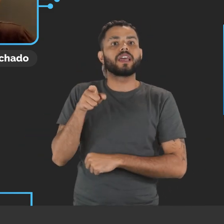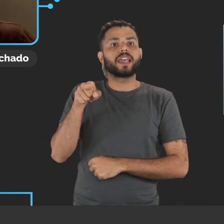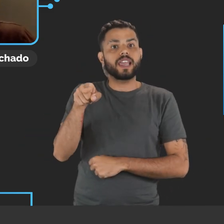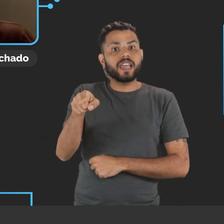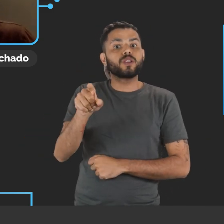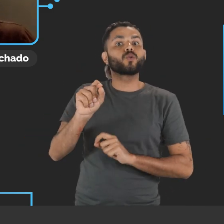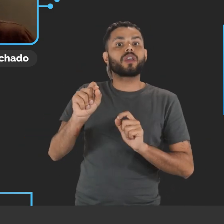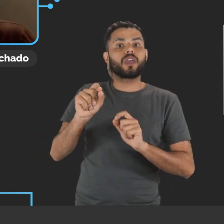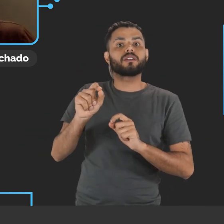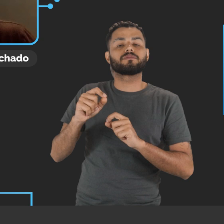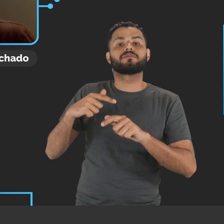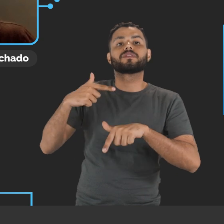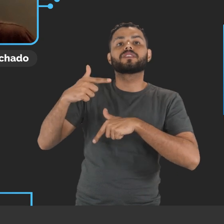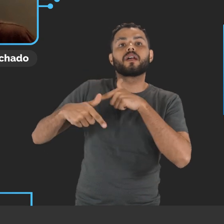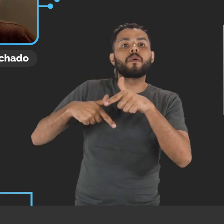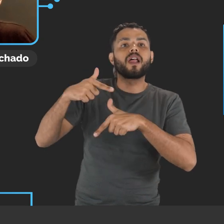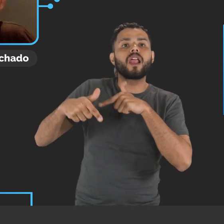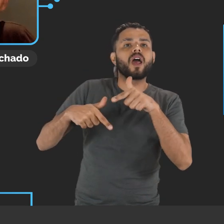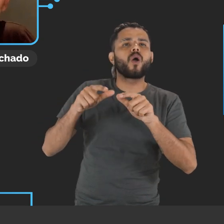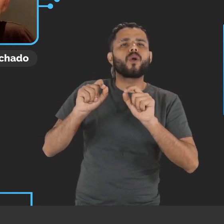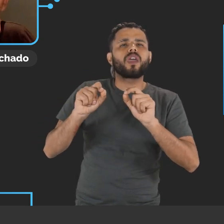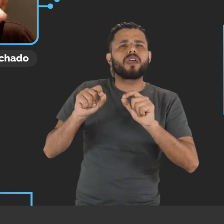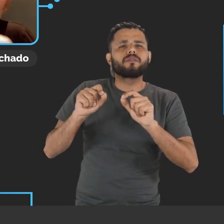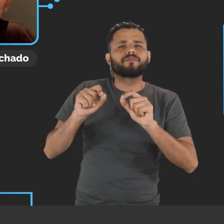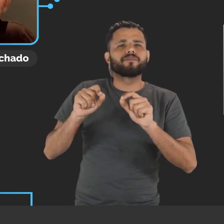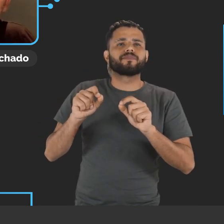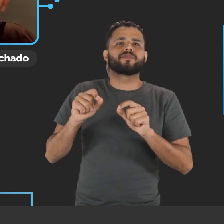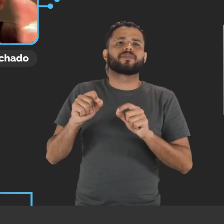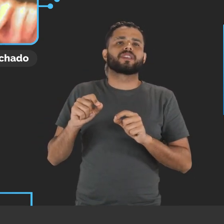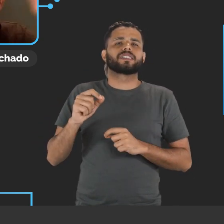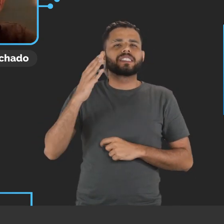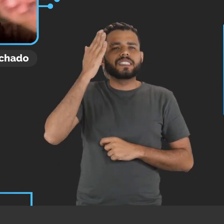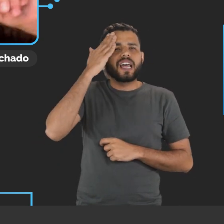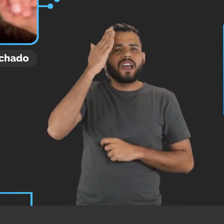para ocupar a função de storyboarder, que é aquela